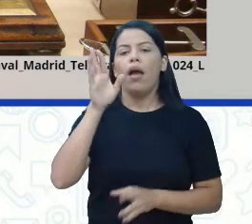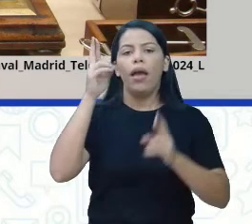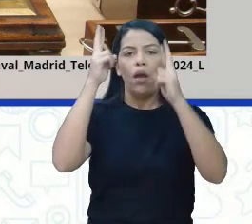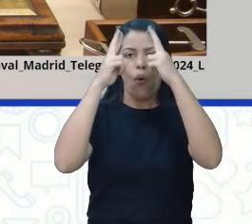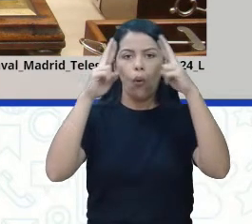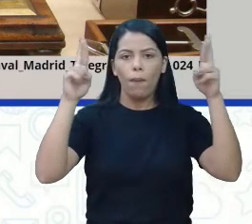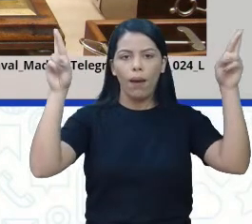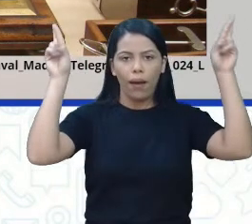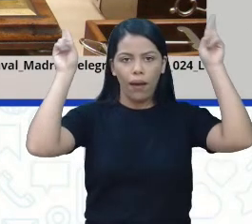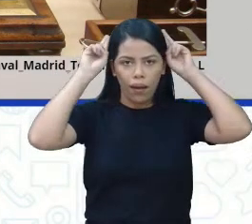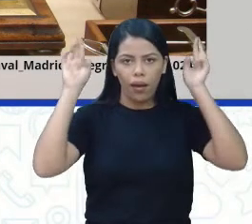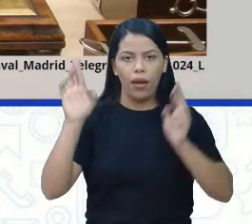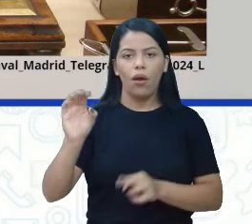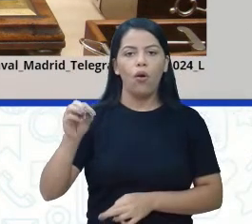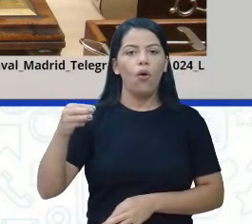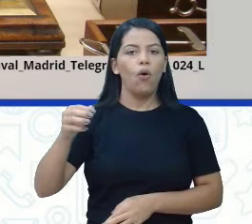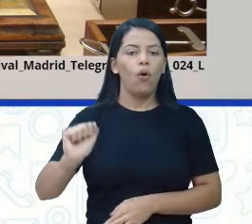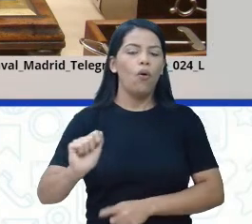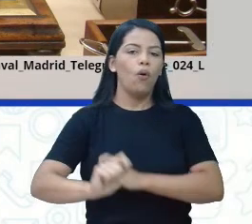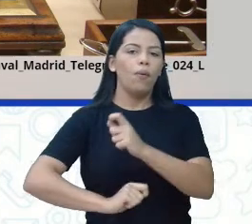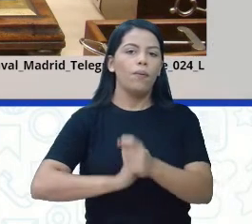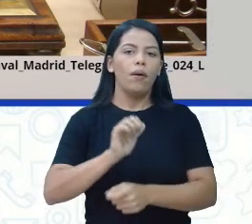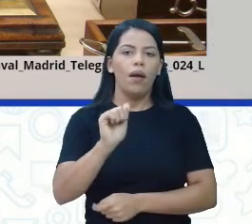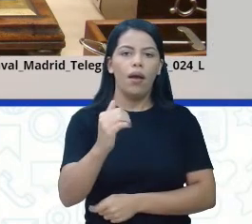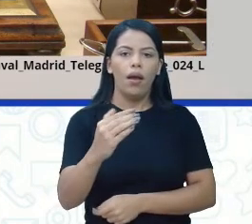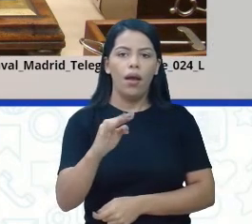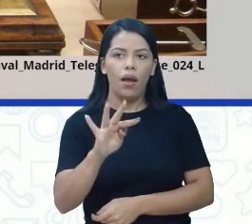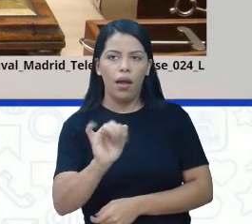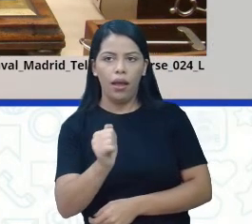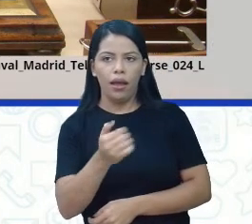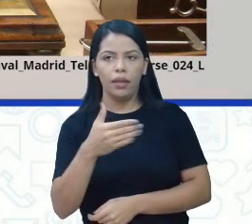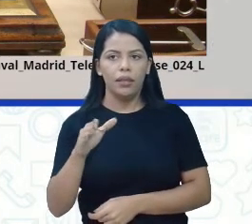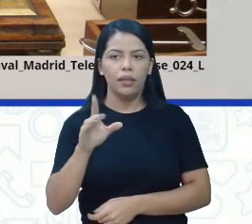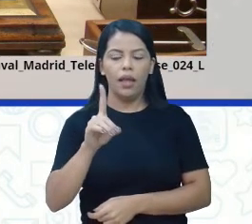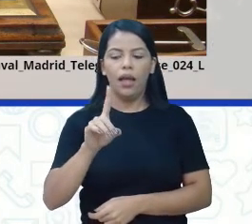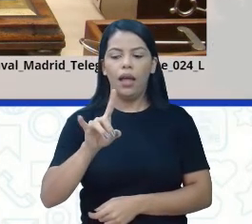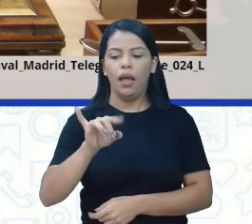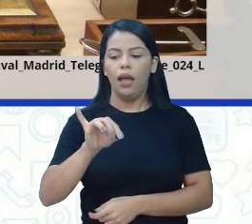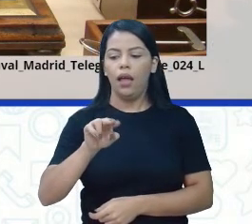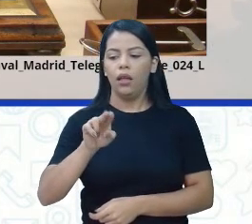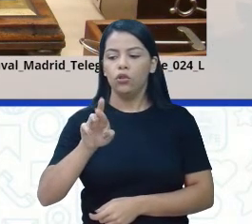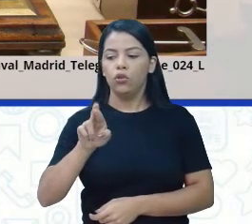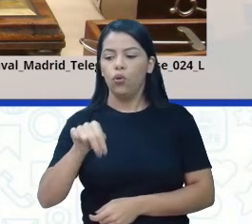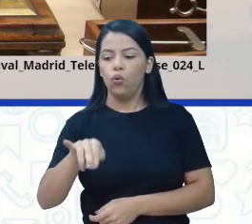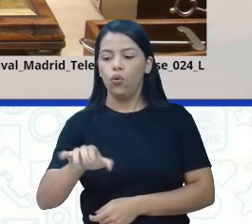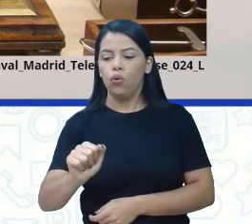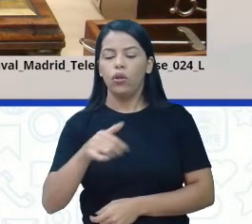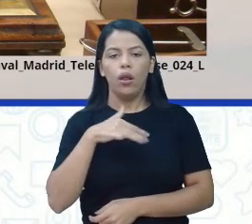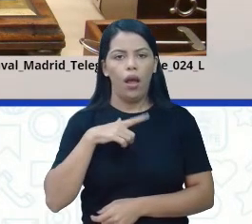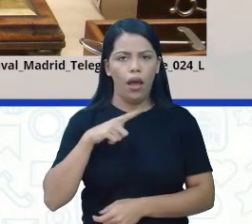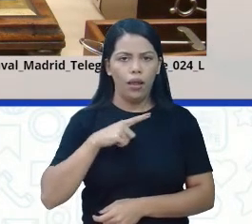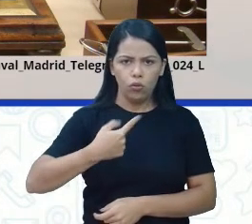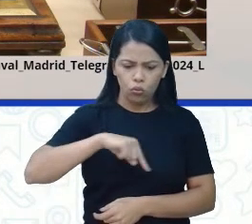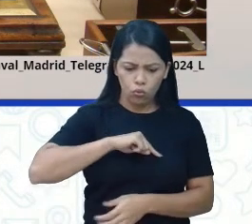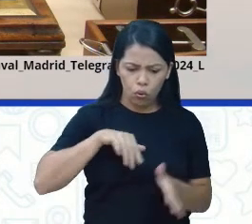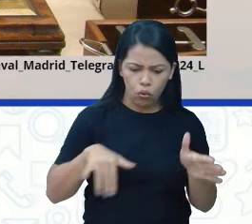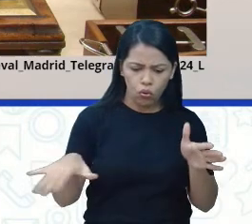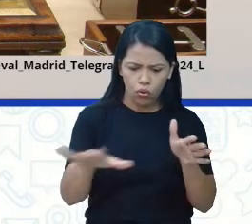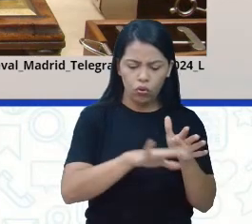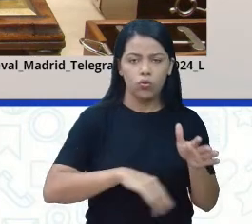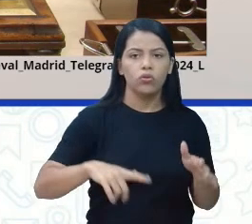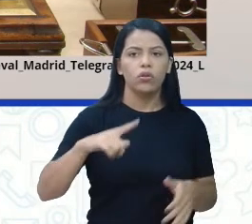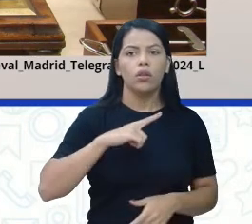Romano, quando se chamava o quê? A Acta Diurna. E aqui no nosso território, né, nós temos o Diário